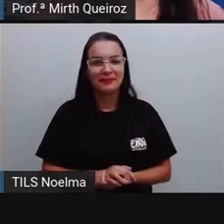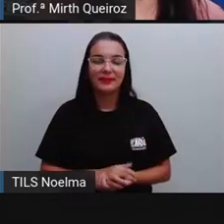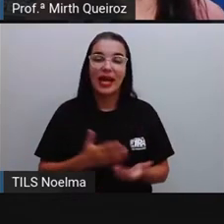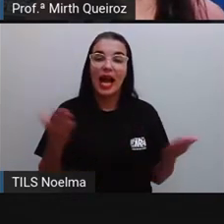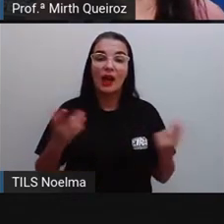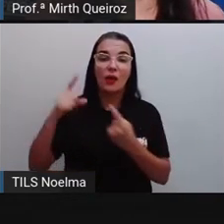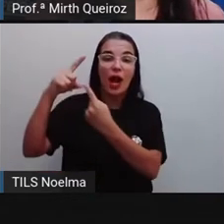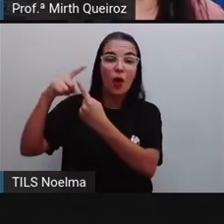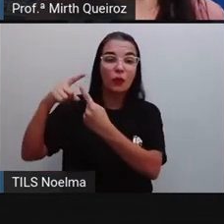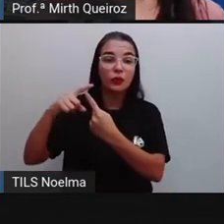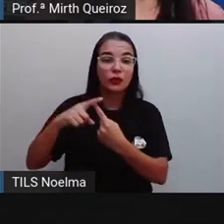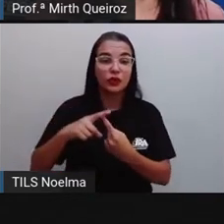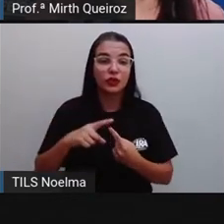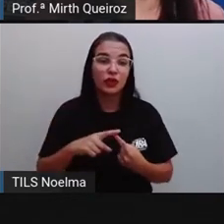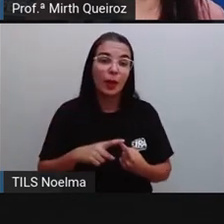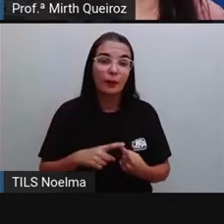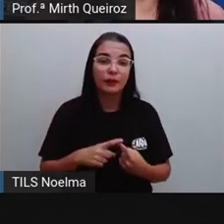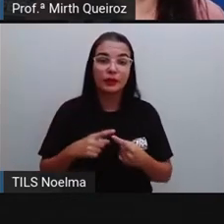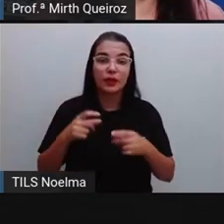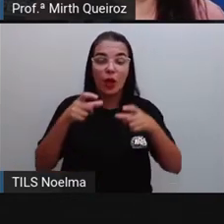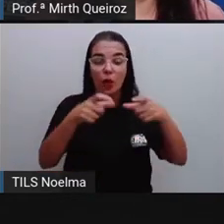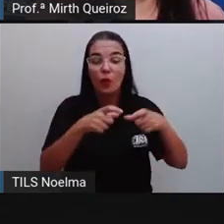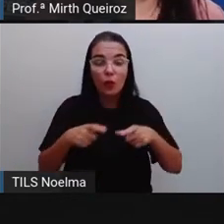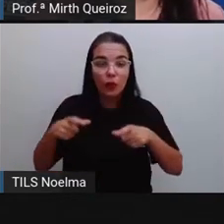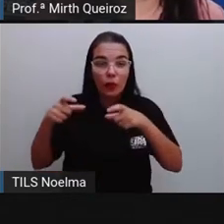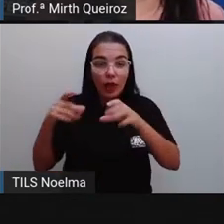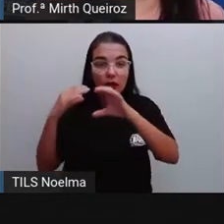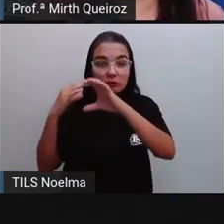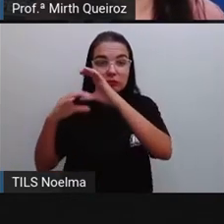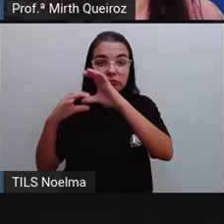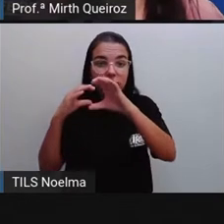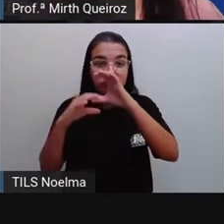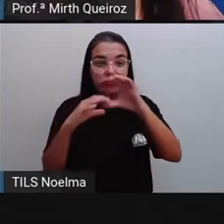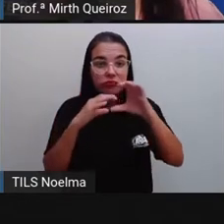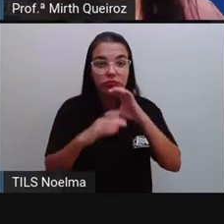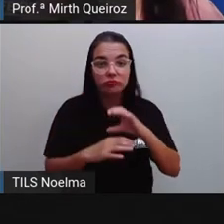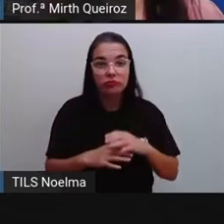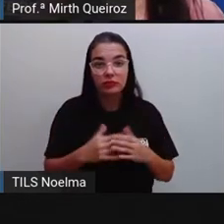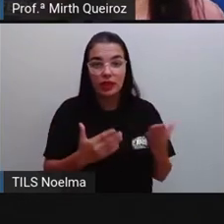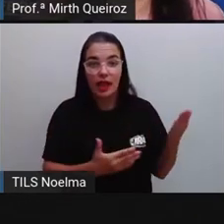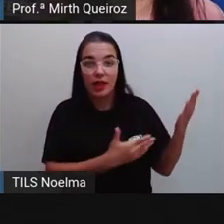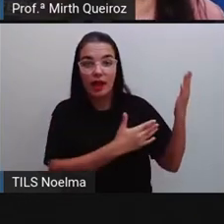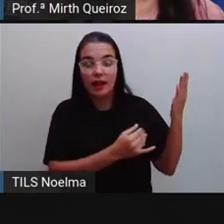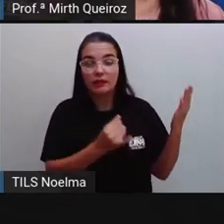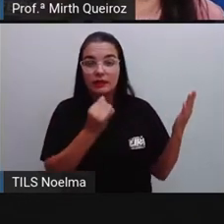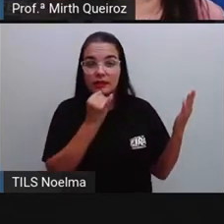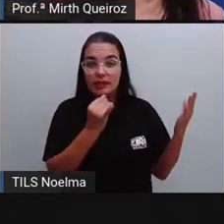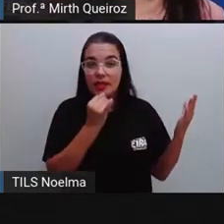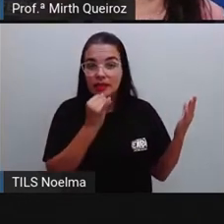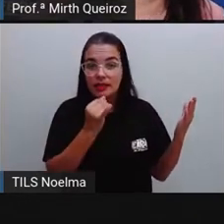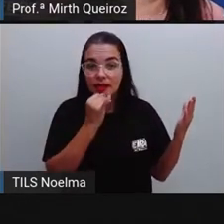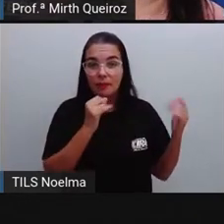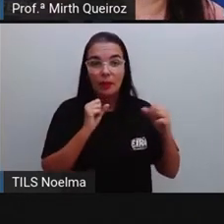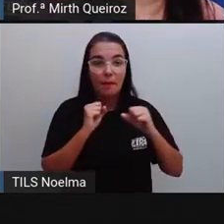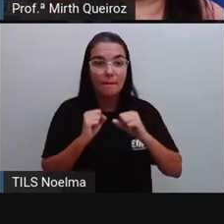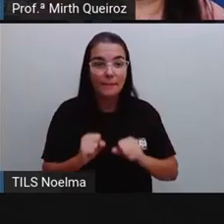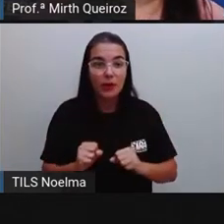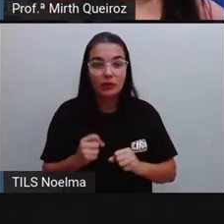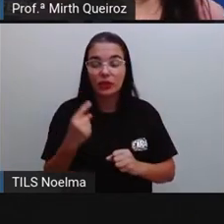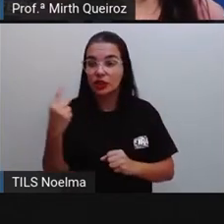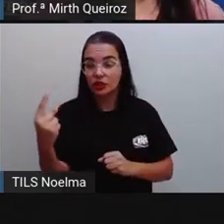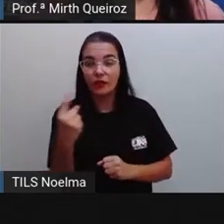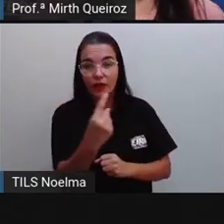E aí nós temos os tipos de comunicação, que como eu disse para vocês, esses meios de comunicação pode ser